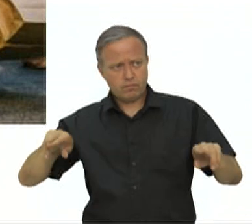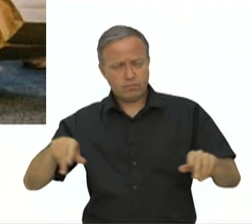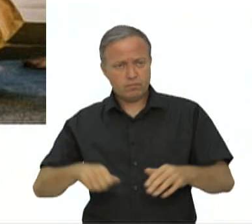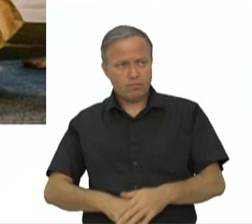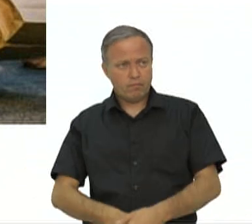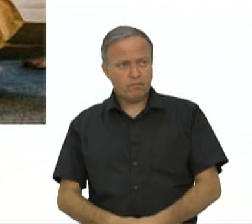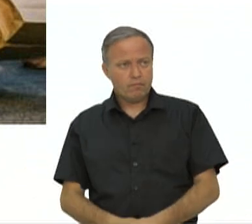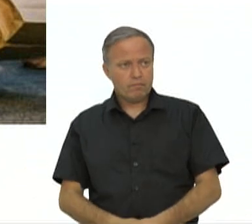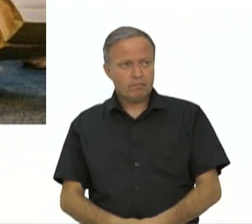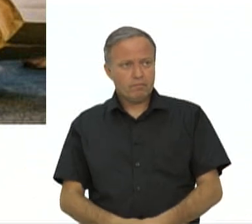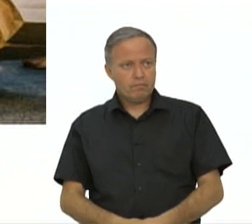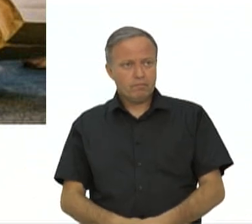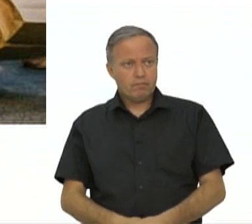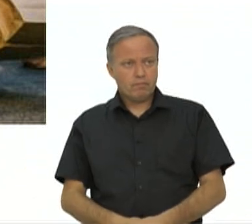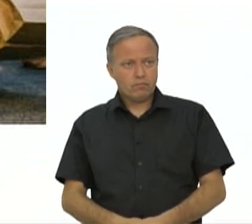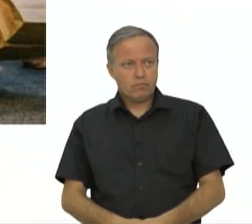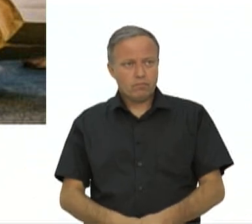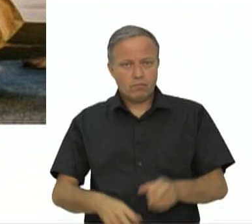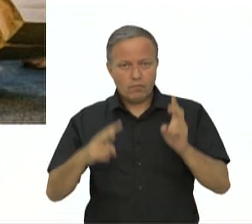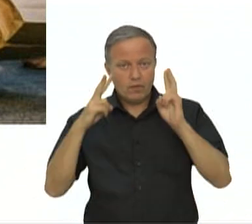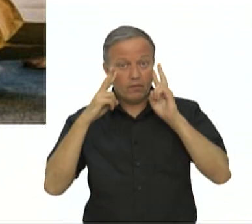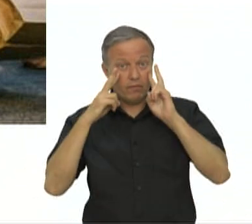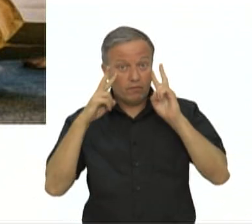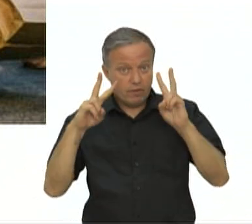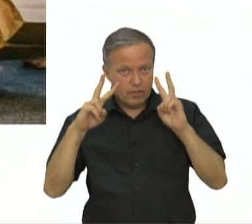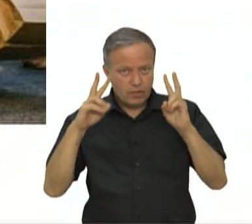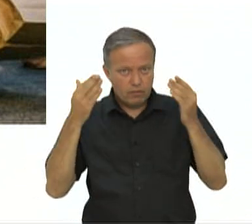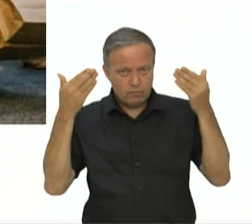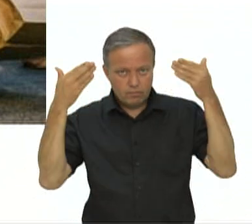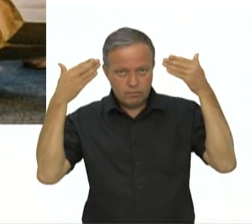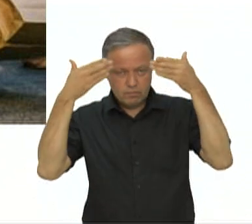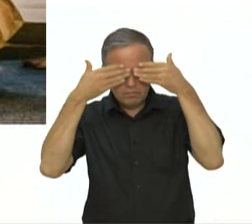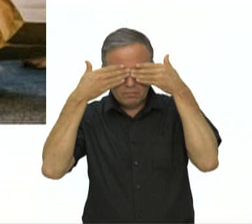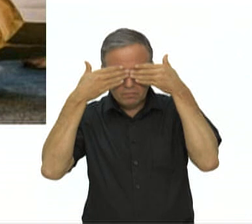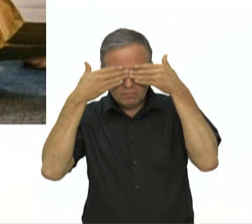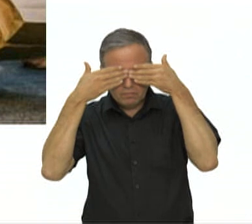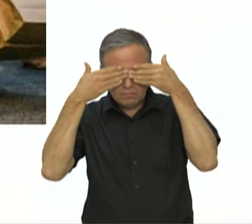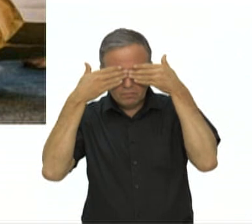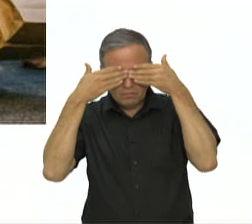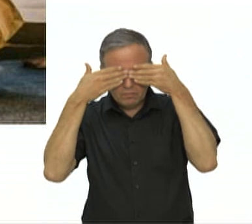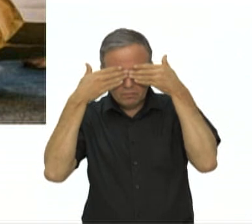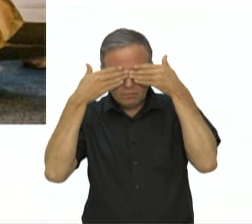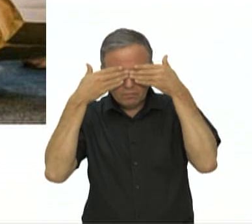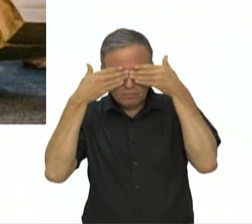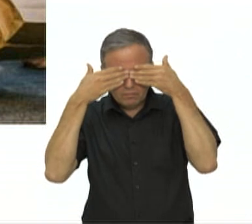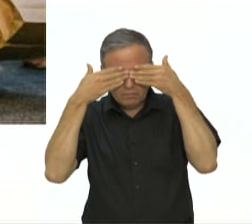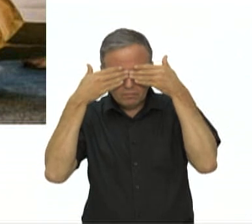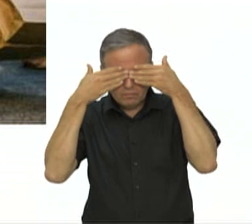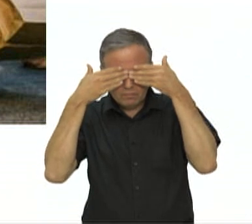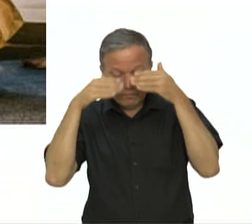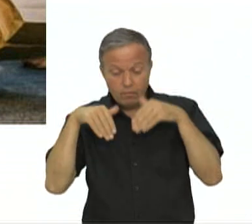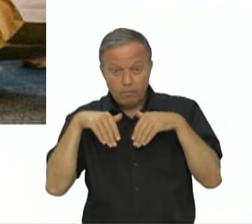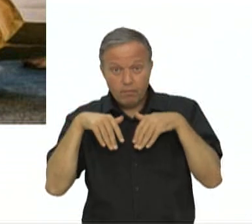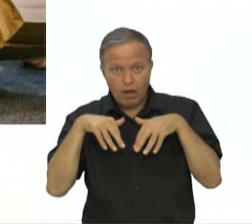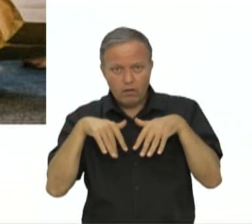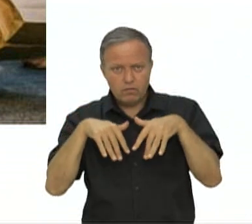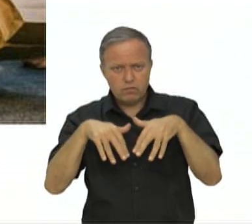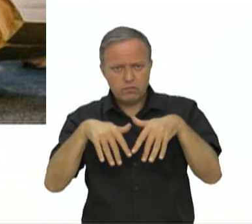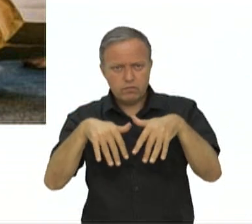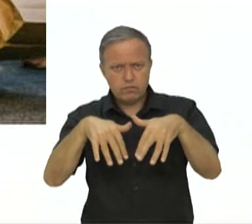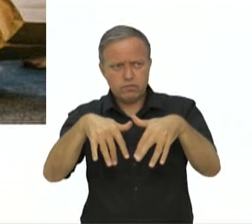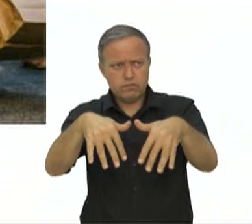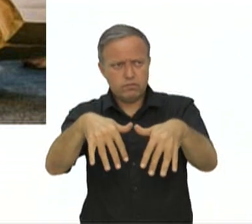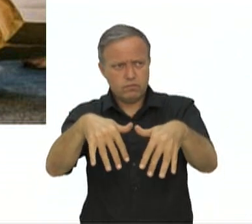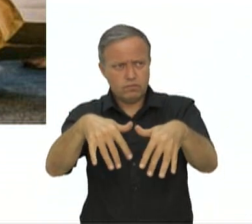Esta performance se chama Os Cegos, tá? Em que as pessoas estão vendadas. Ela tem um